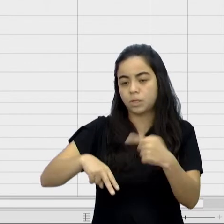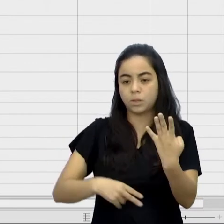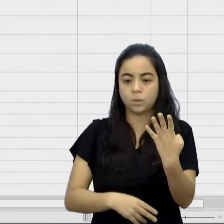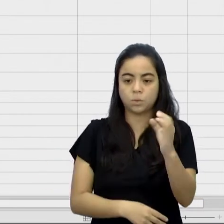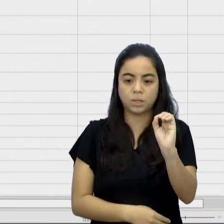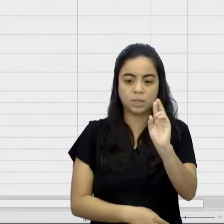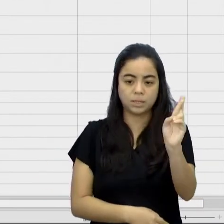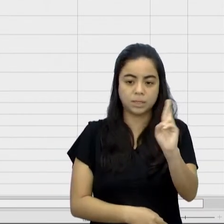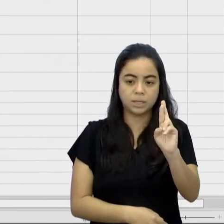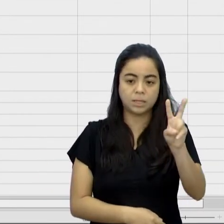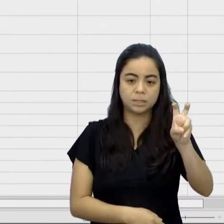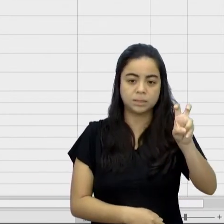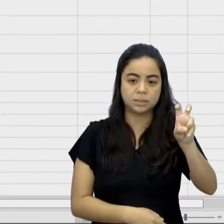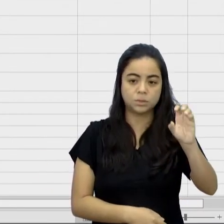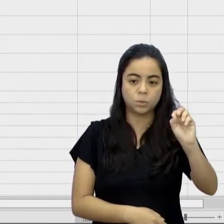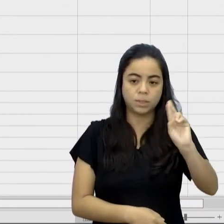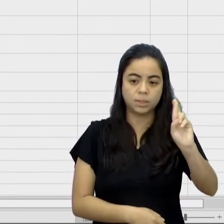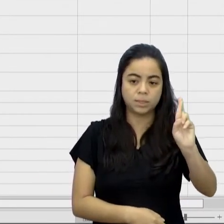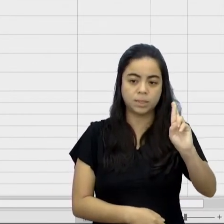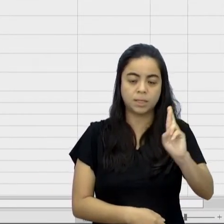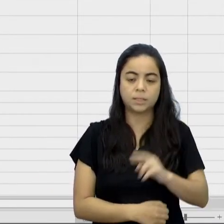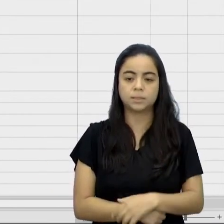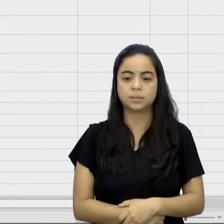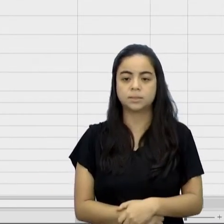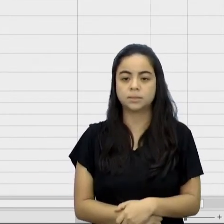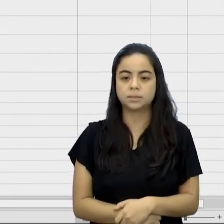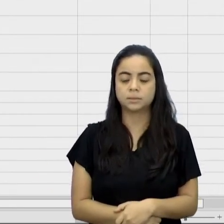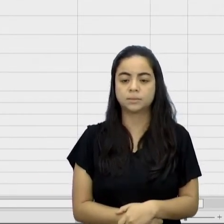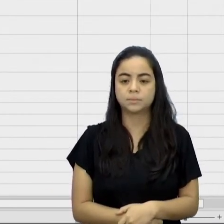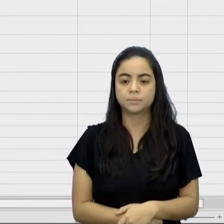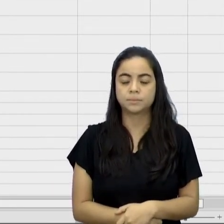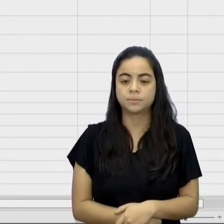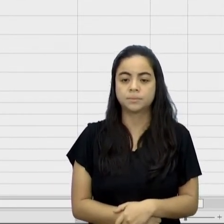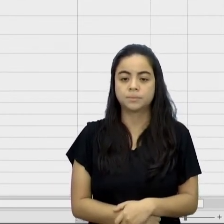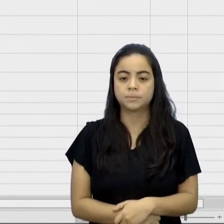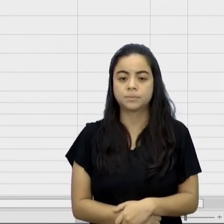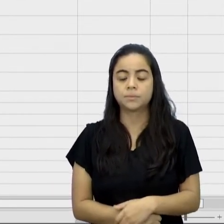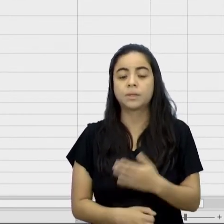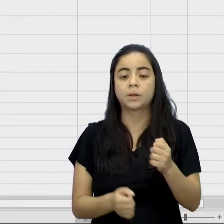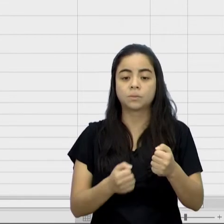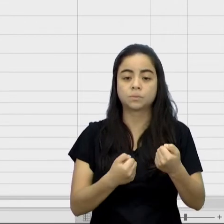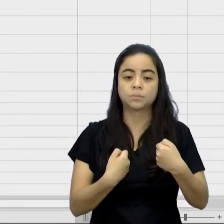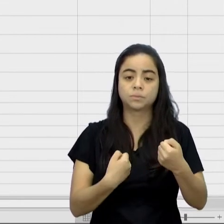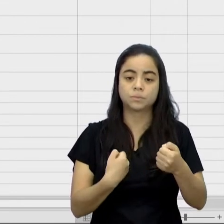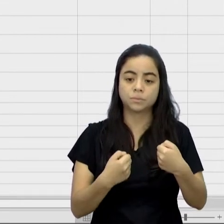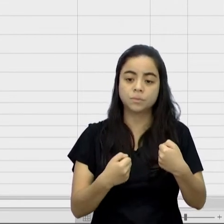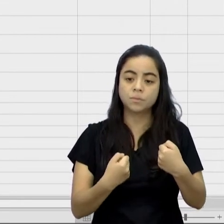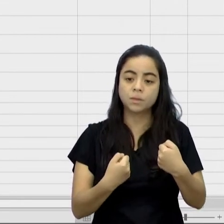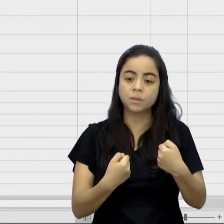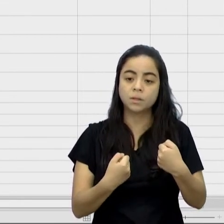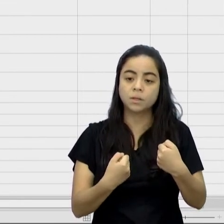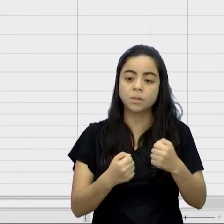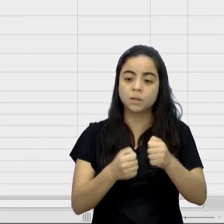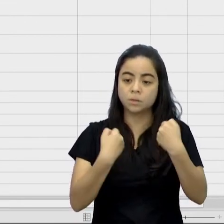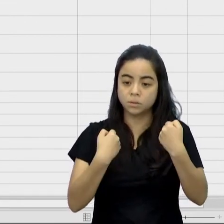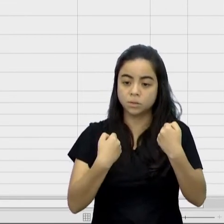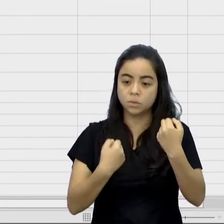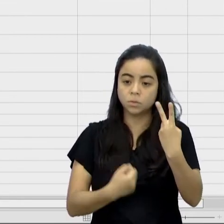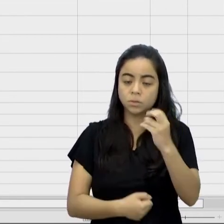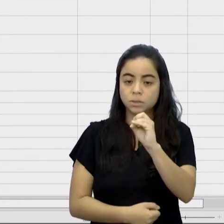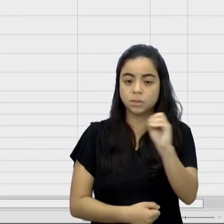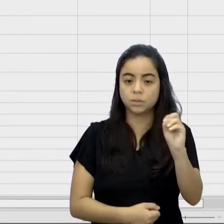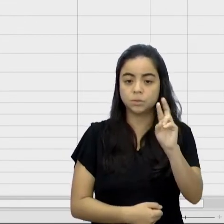R$40. R$50. Tá Eu ótimo. vi, tava na loja, estava em promoção. Condução ficou 200 mesmo. 200 mesmo, não peguei